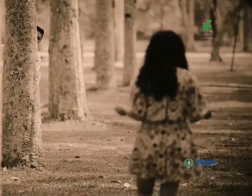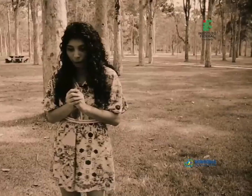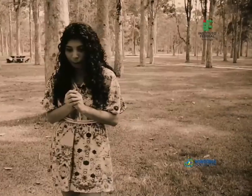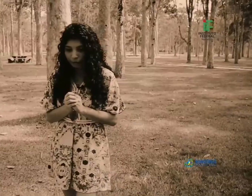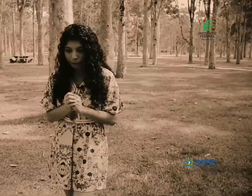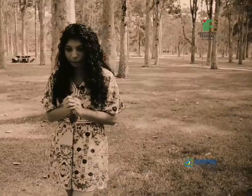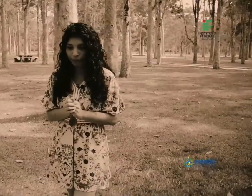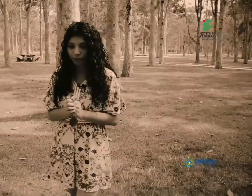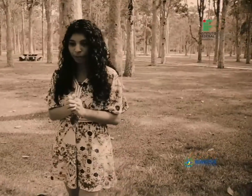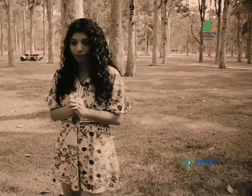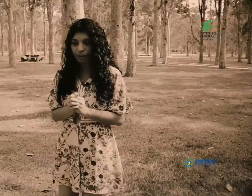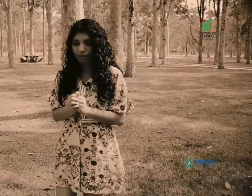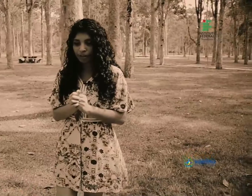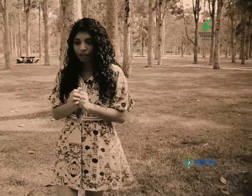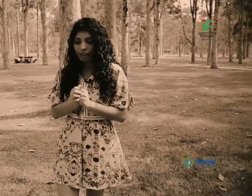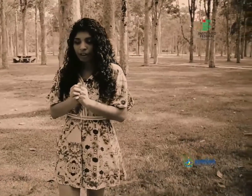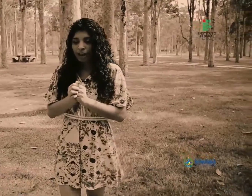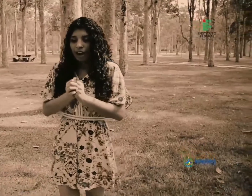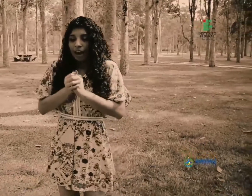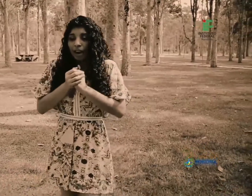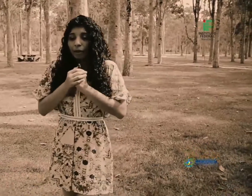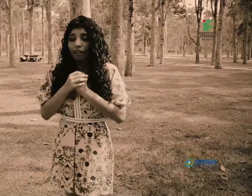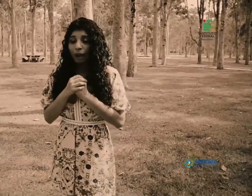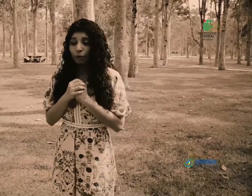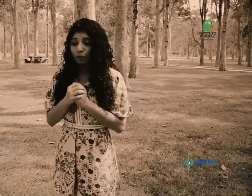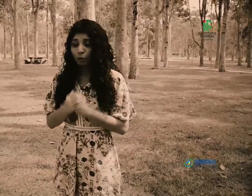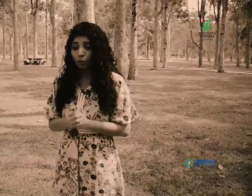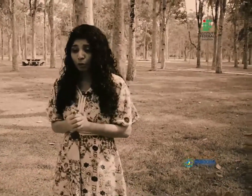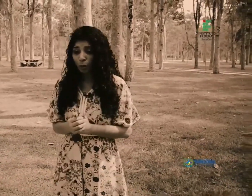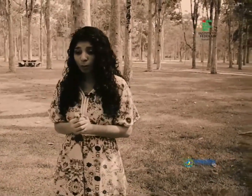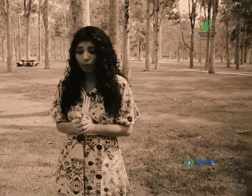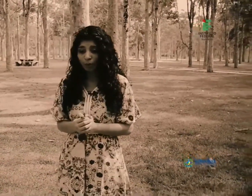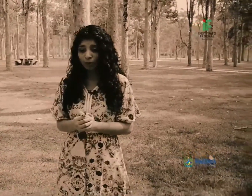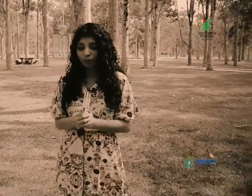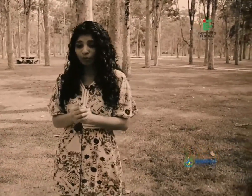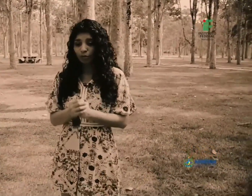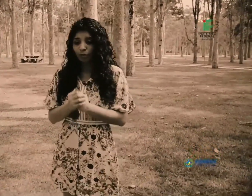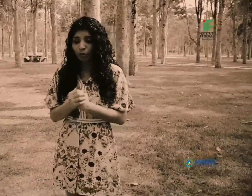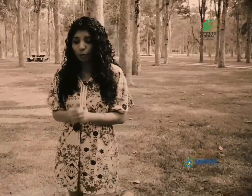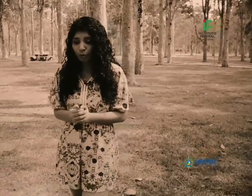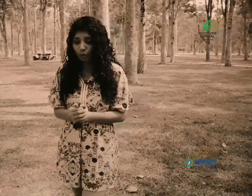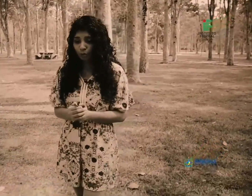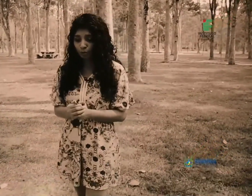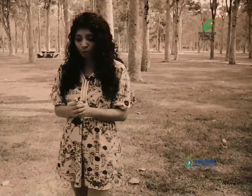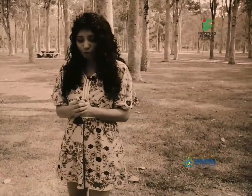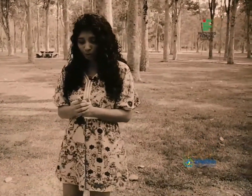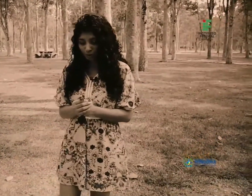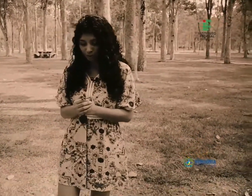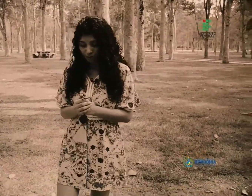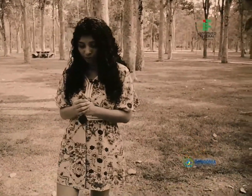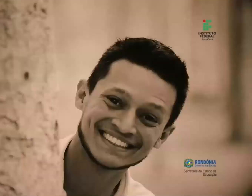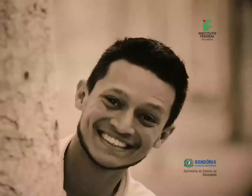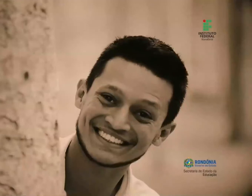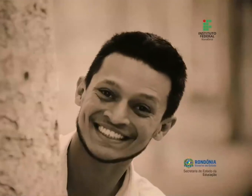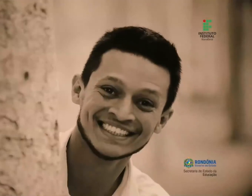você realmente me ama, eu largo tudo, Romeu. Tudo.